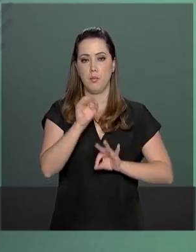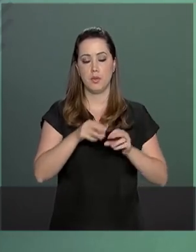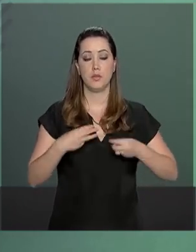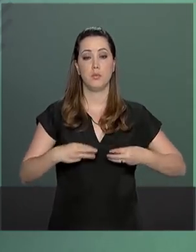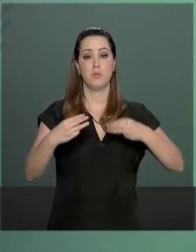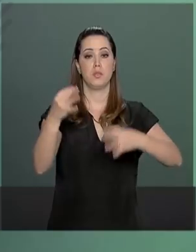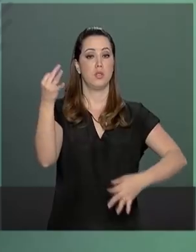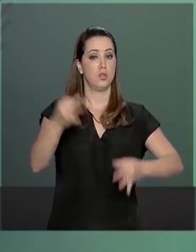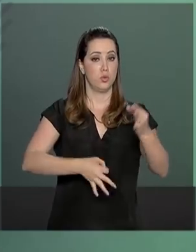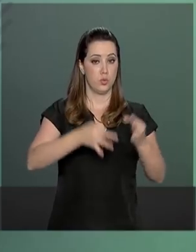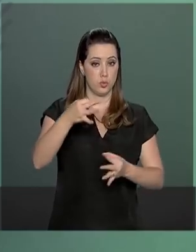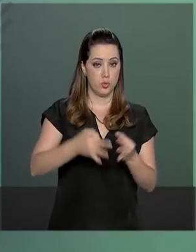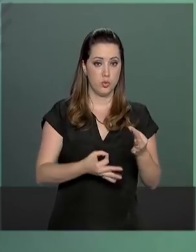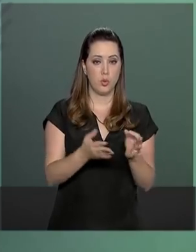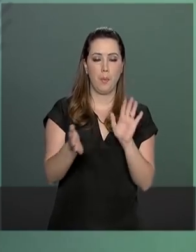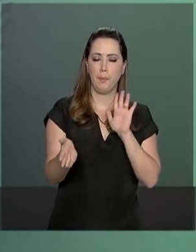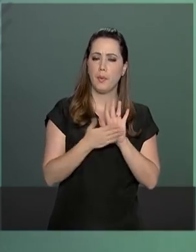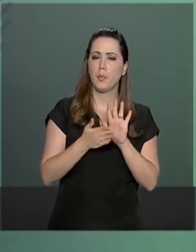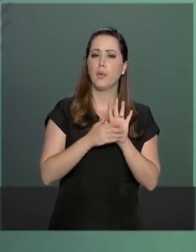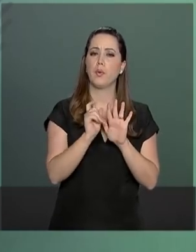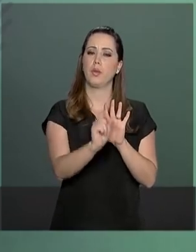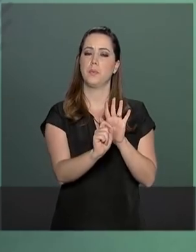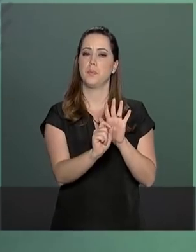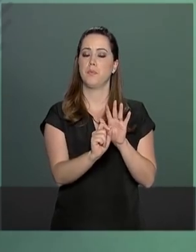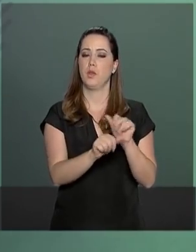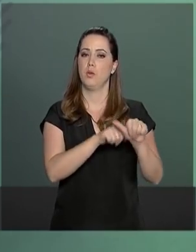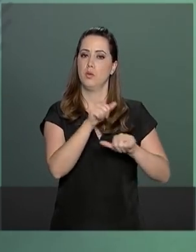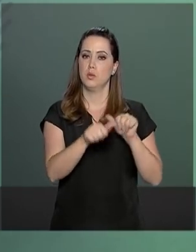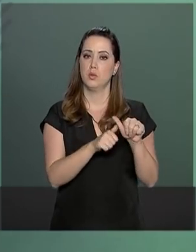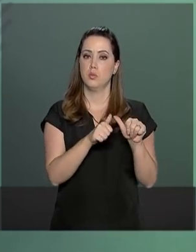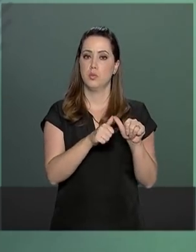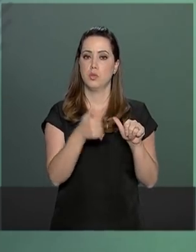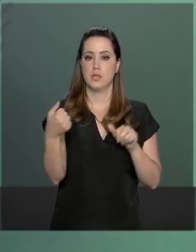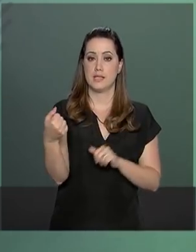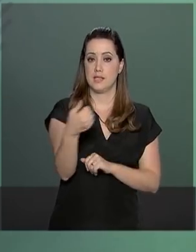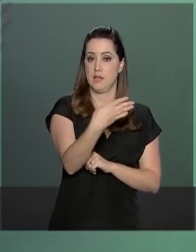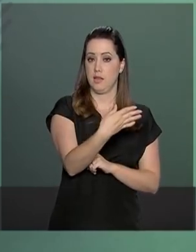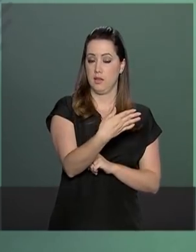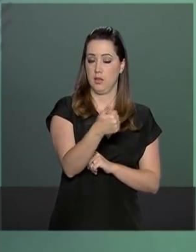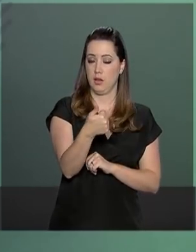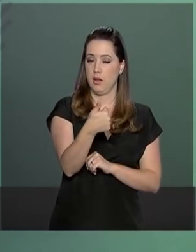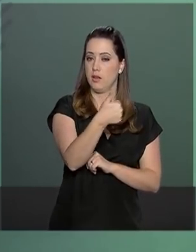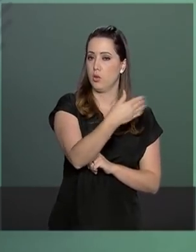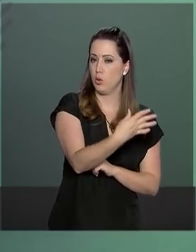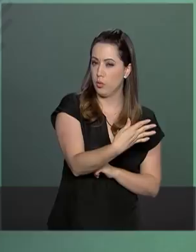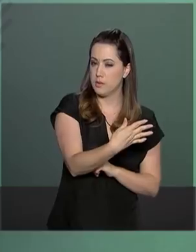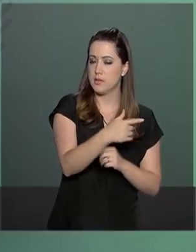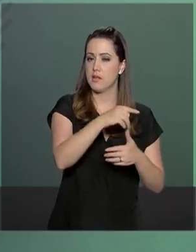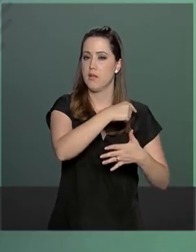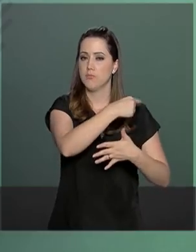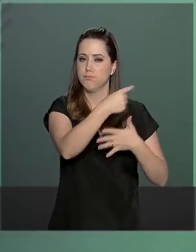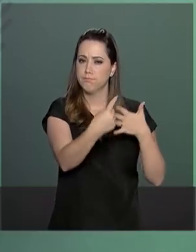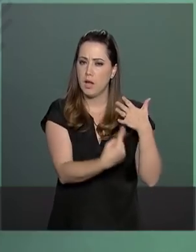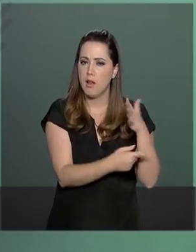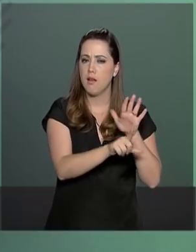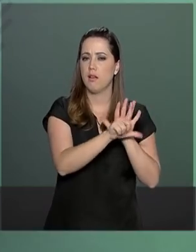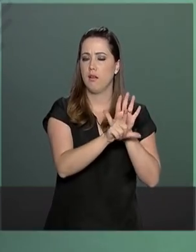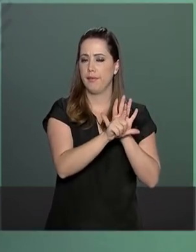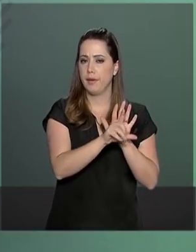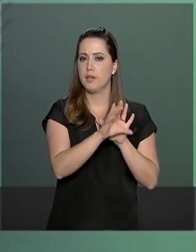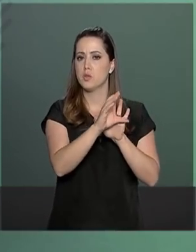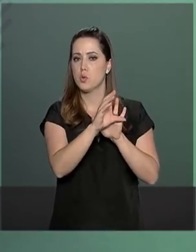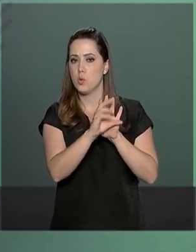segurança pública propõe alterações em 14 leis como o código penal